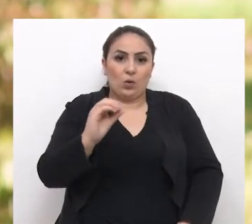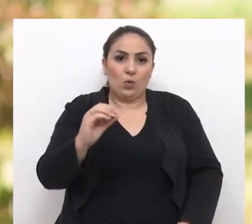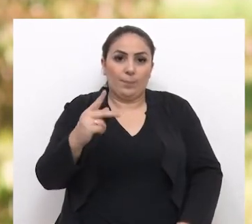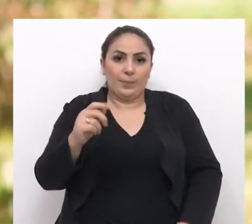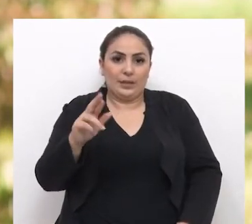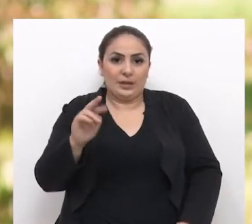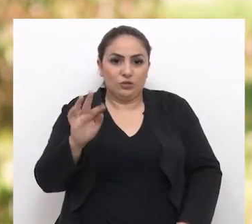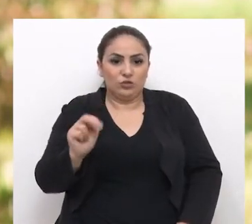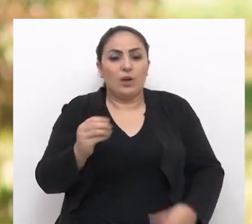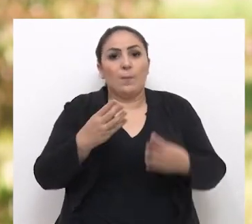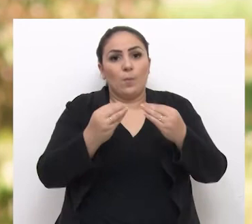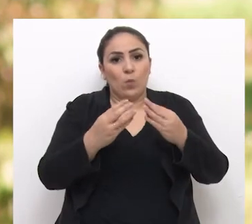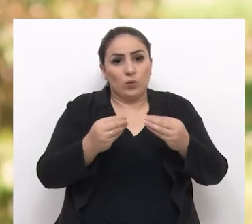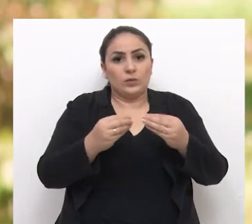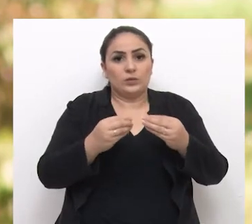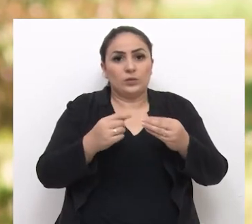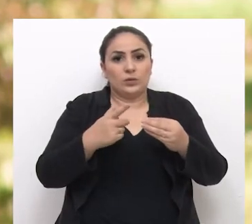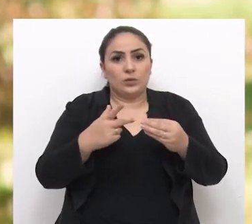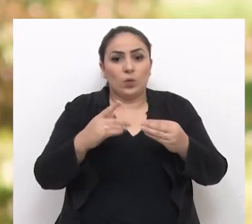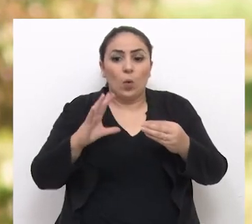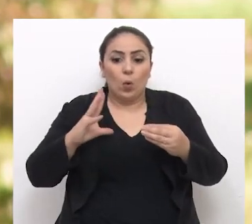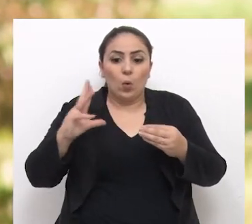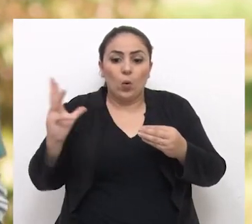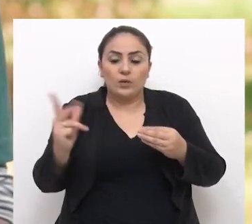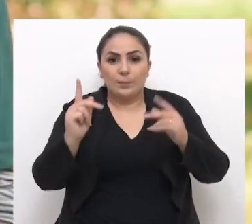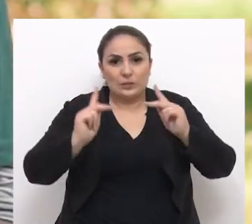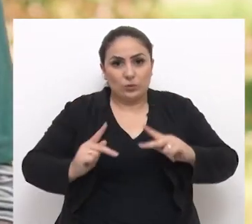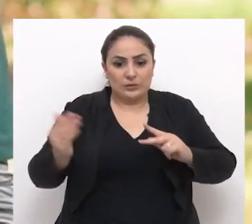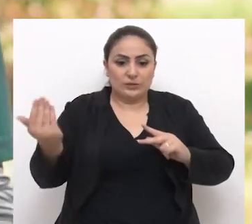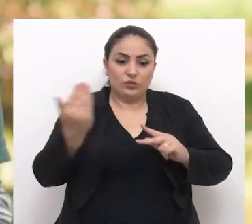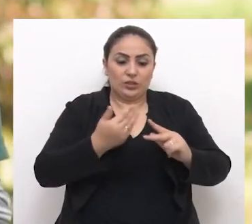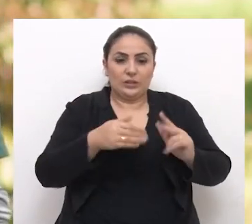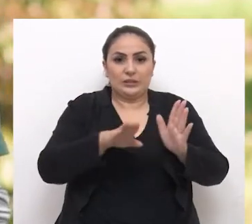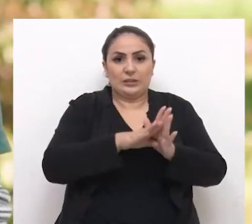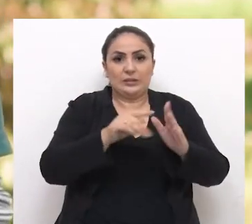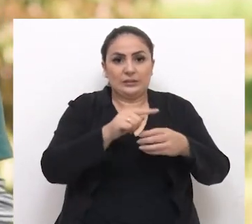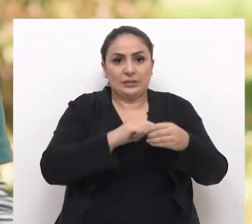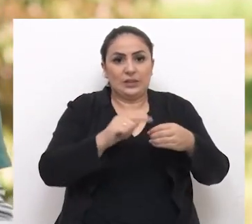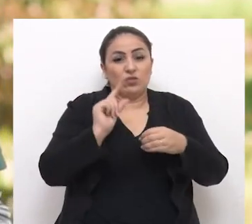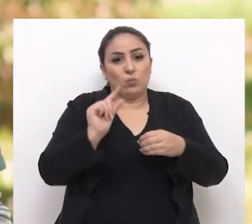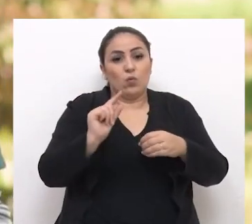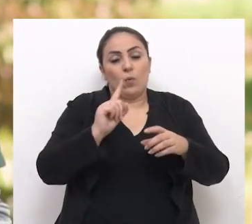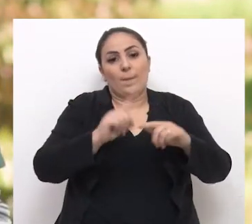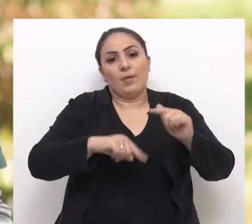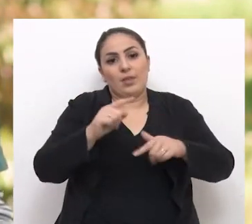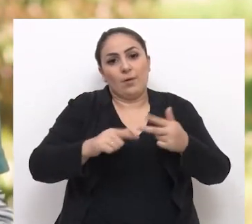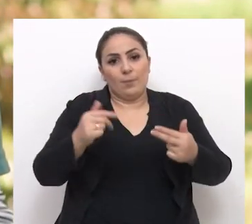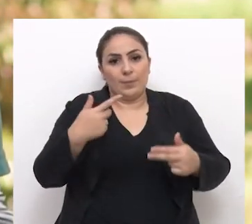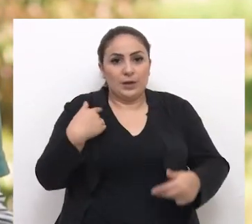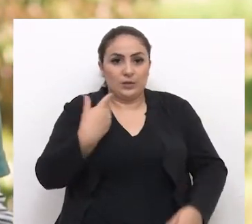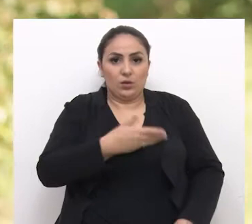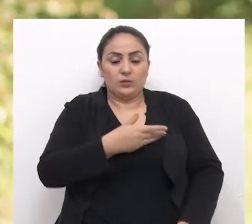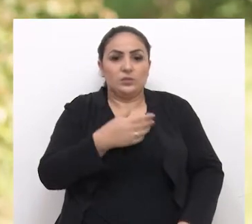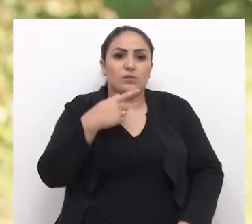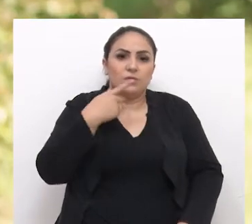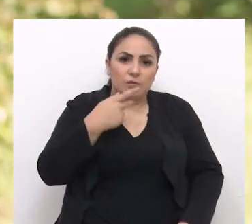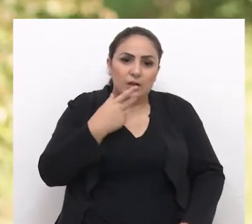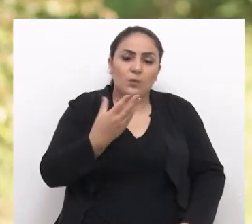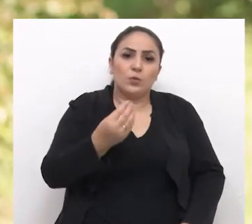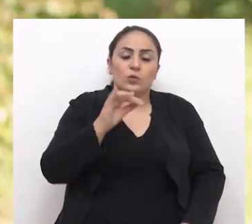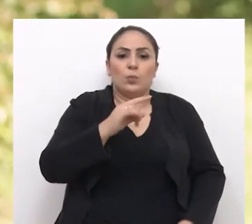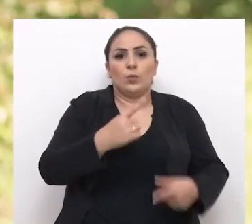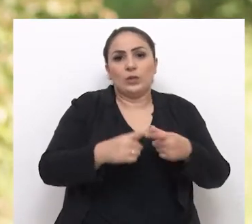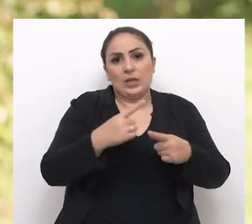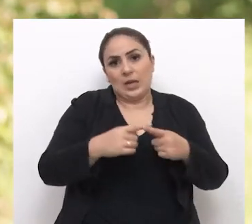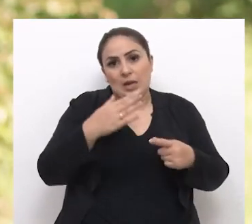cooperativa e muito catador na cidade, e aí tá chegando pouco material para nós. A gente